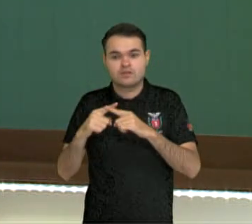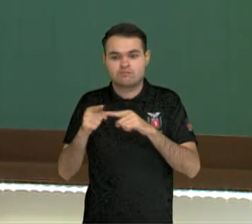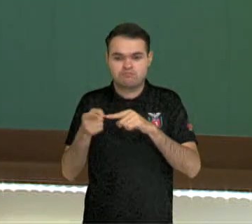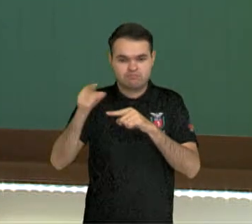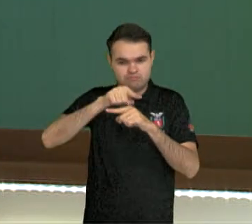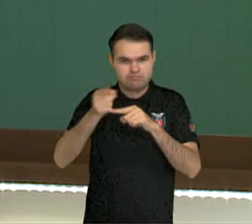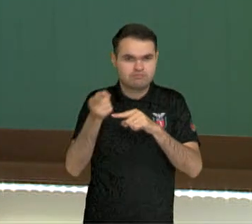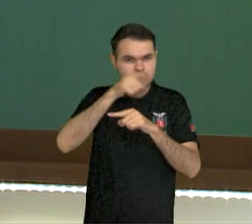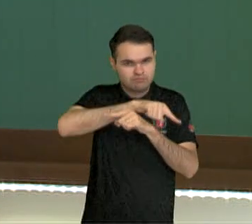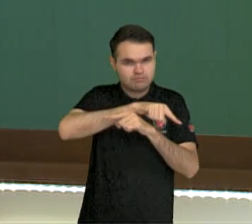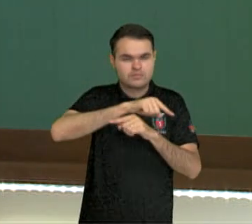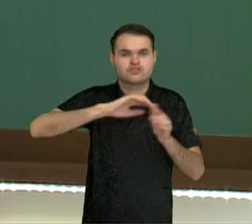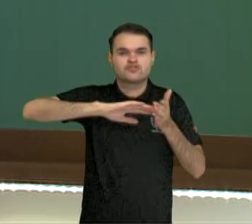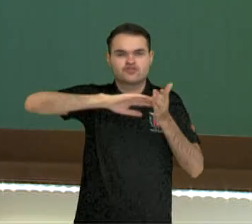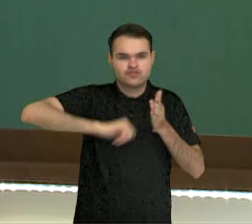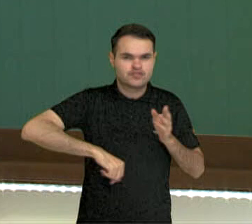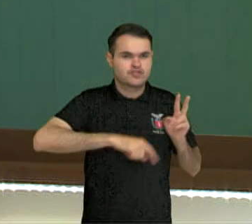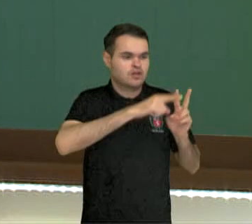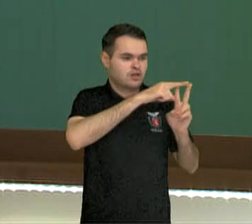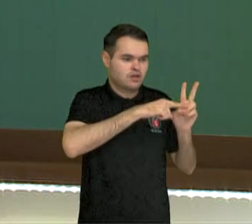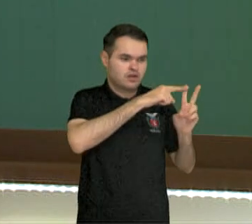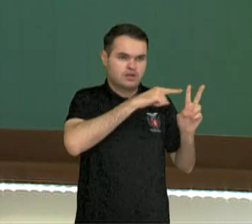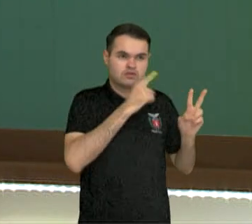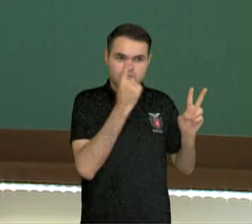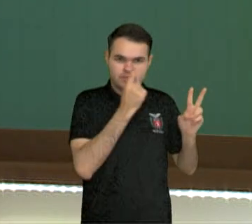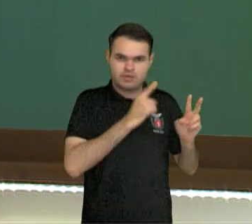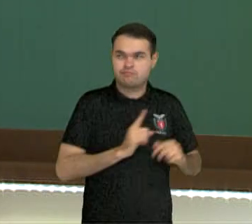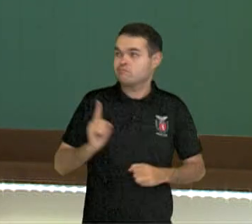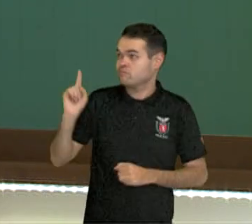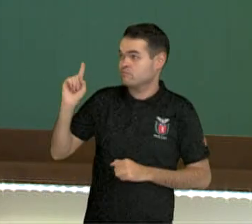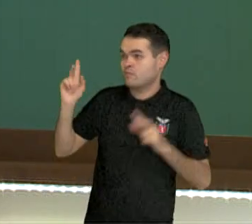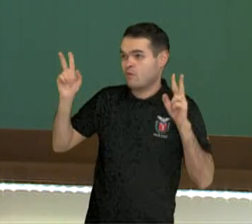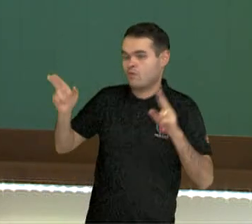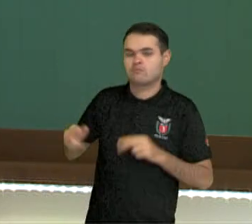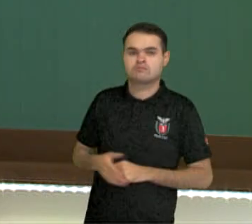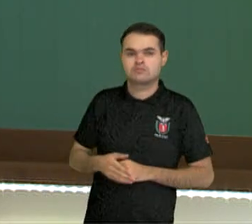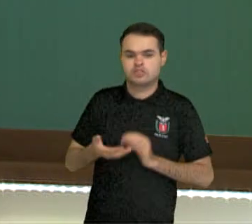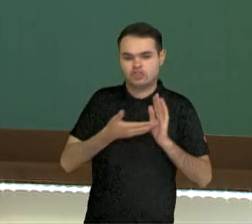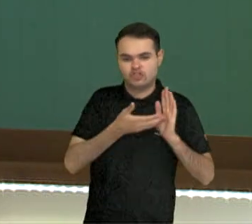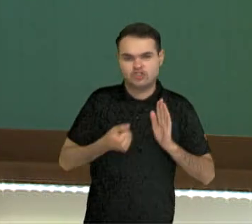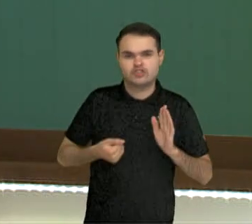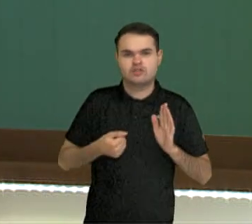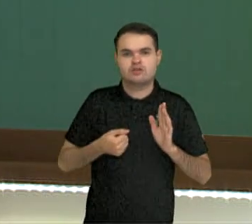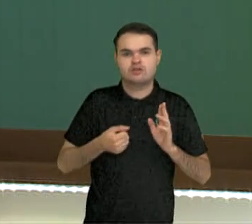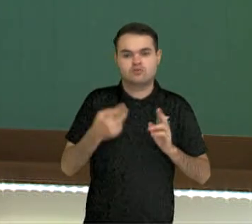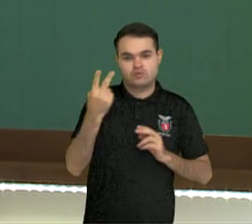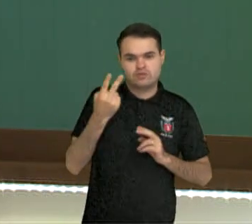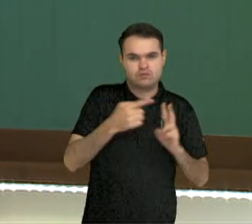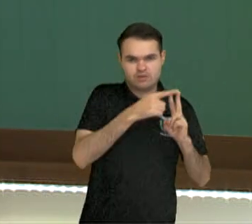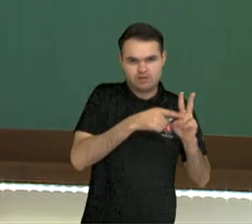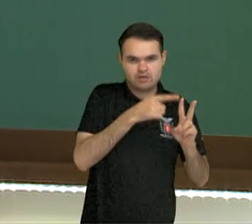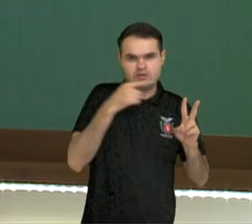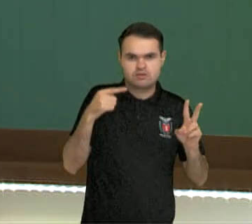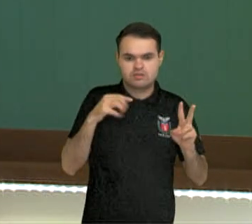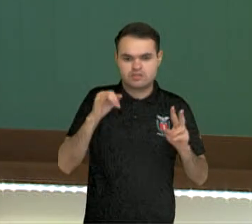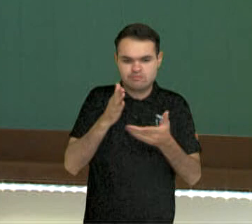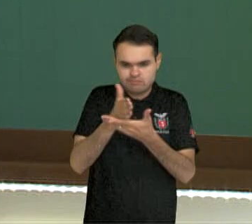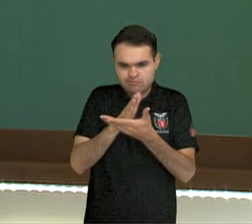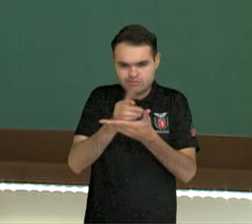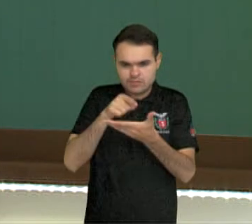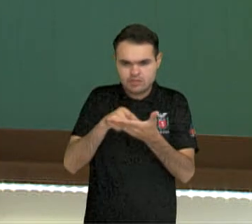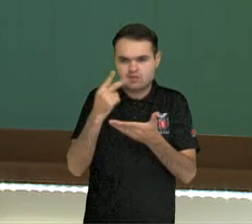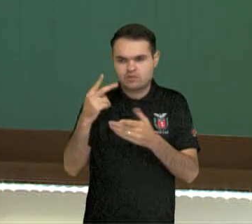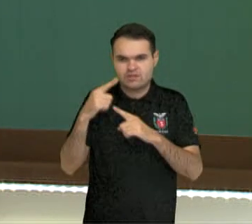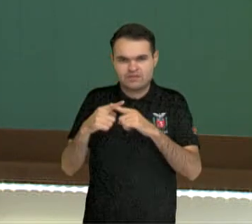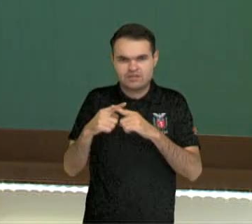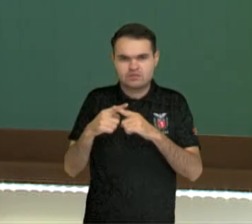Então, você vai extrair a raiz do primeiro, ele tem que estar aqui. Extraindo a raiz do segundo, tem que estar aqui. Se esse termo central for 2 vezes